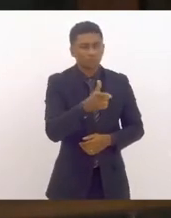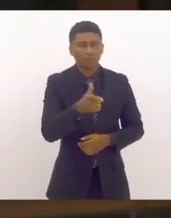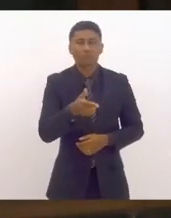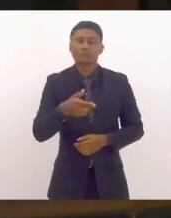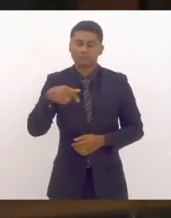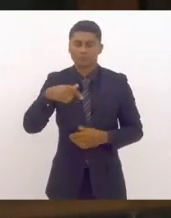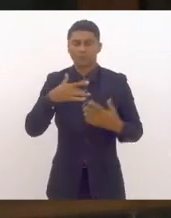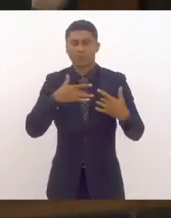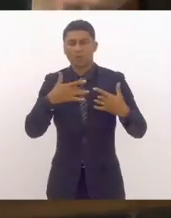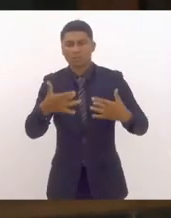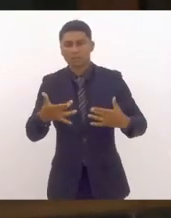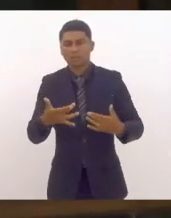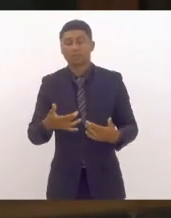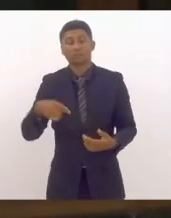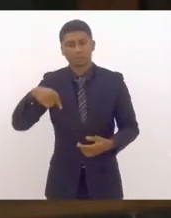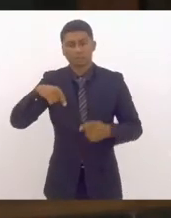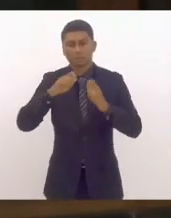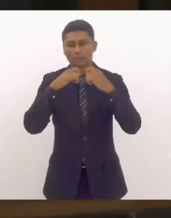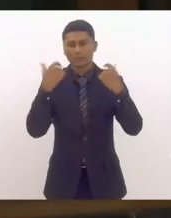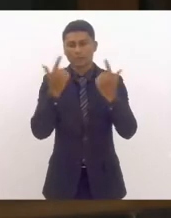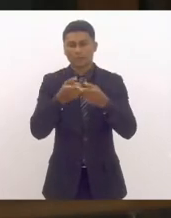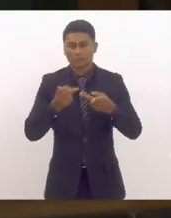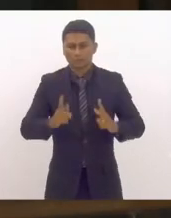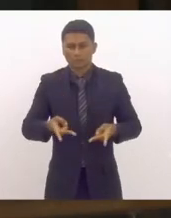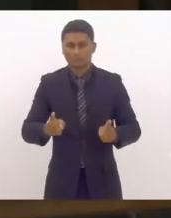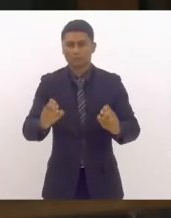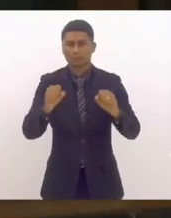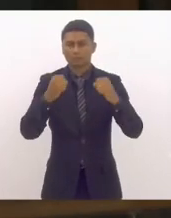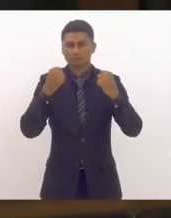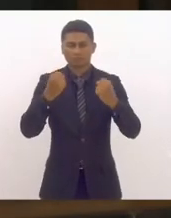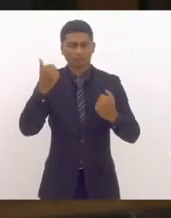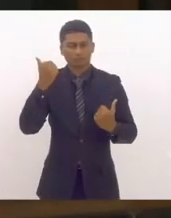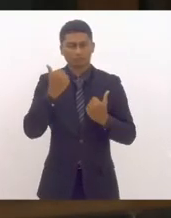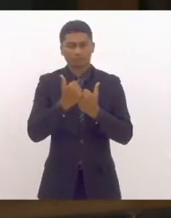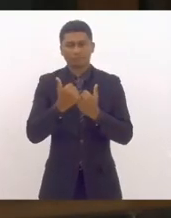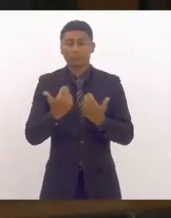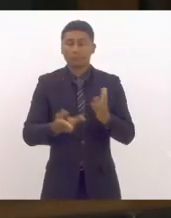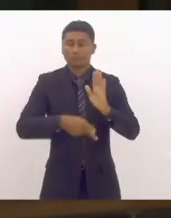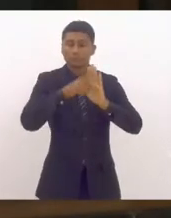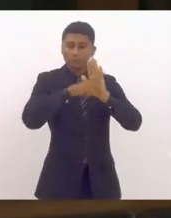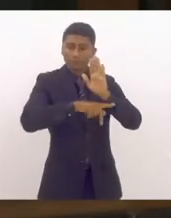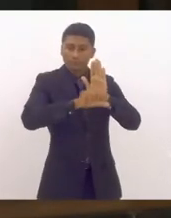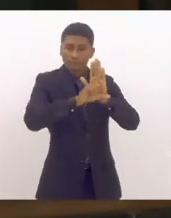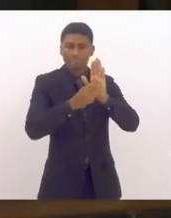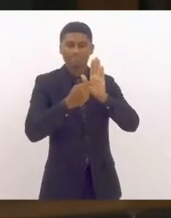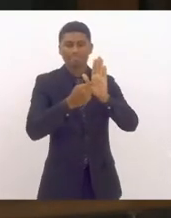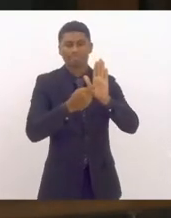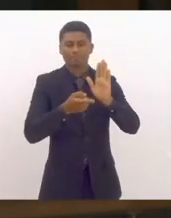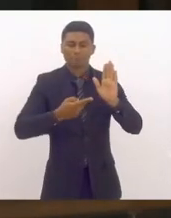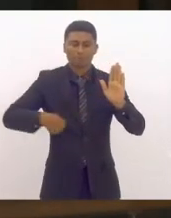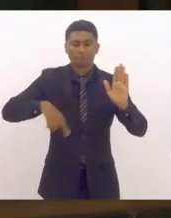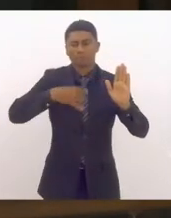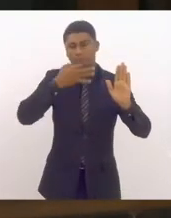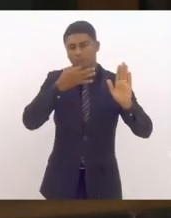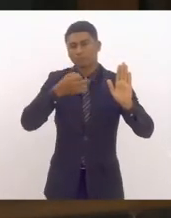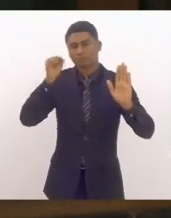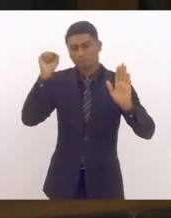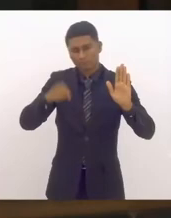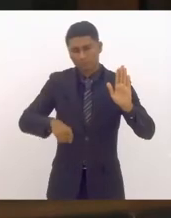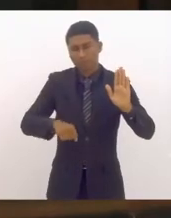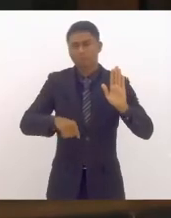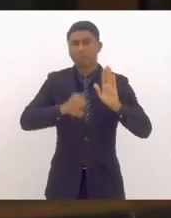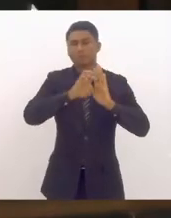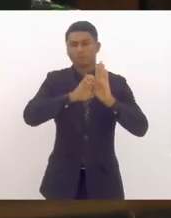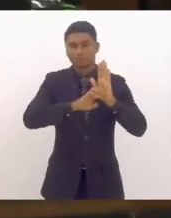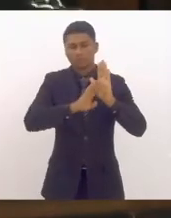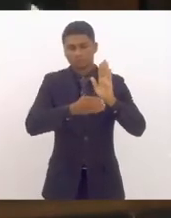casa trabalhando, e esse PL de Vossa Excelência tem o nosso parecer favorável com as duas